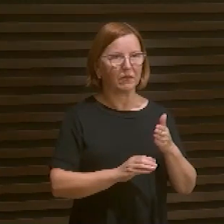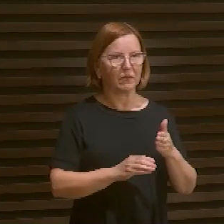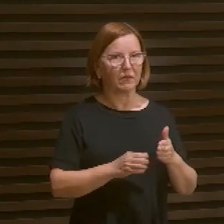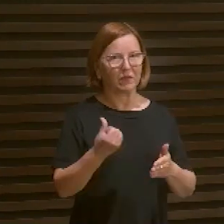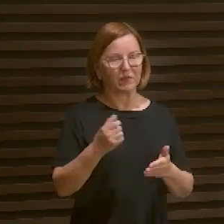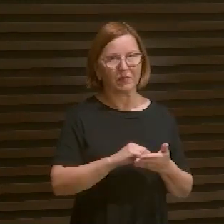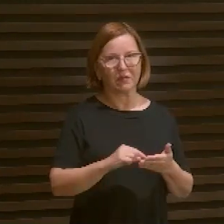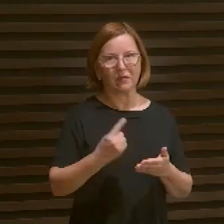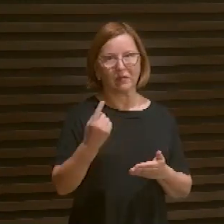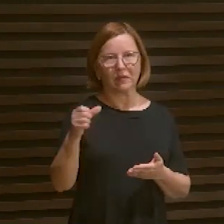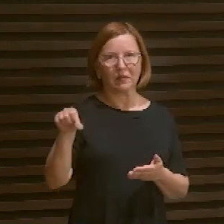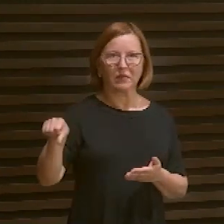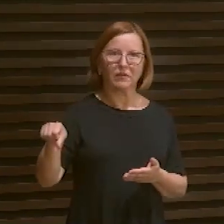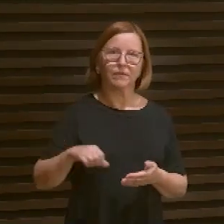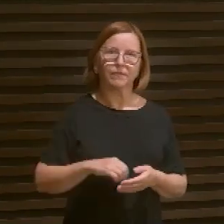6,19.